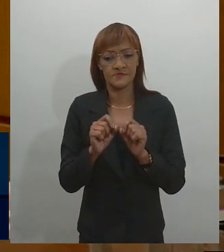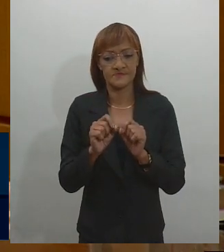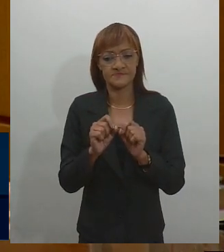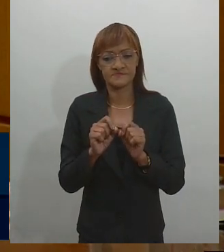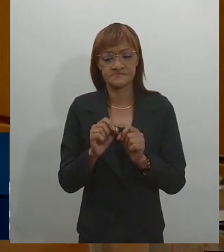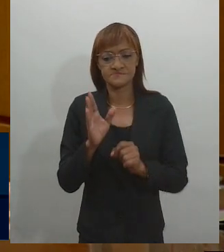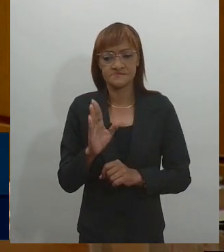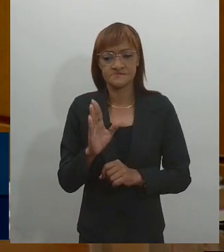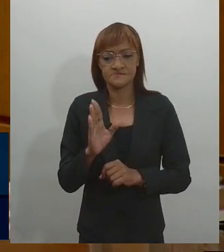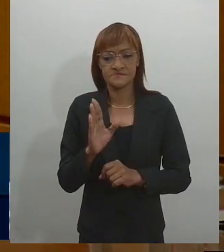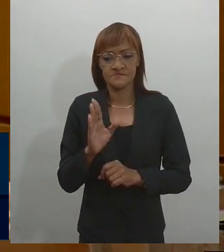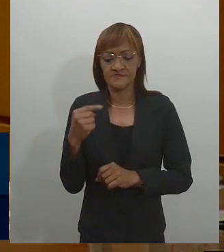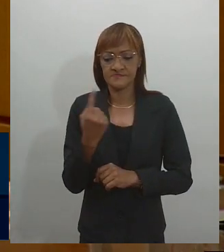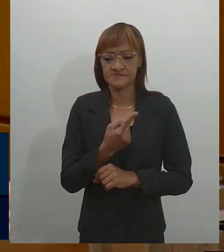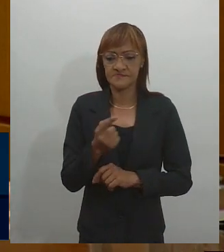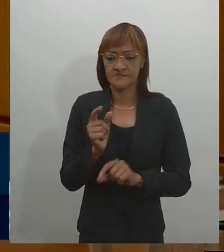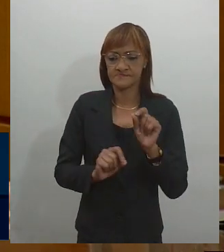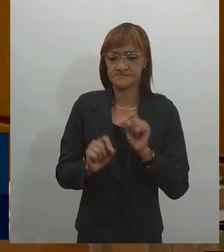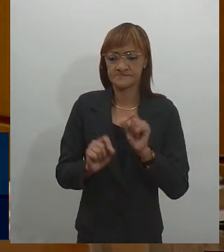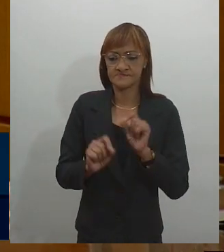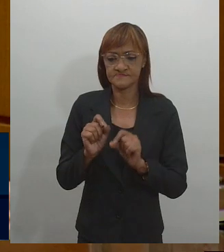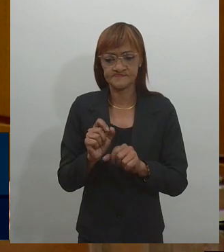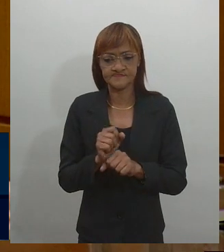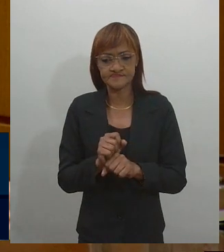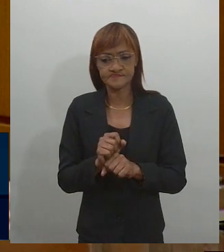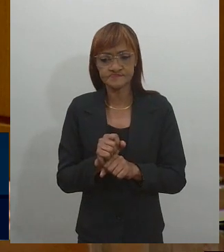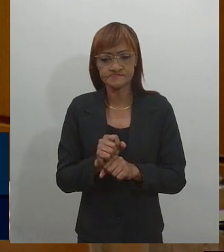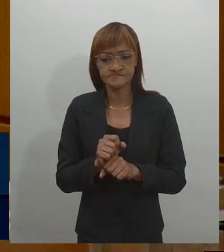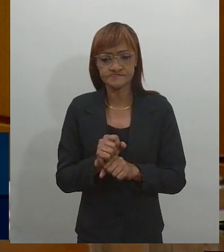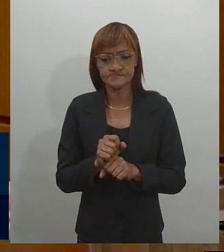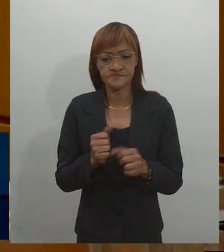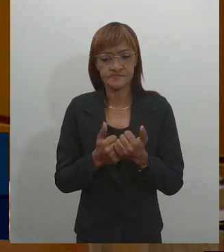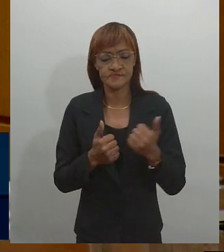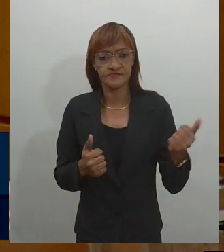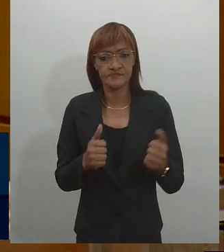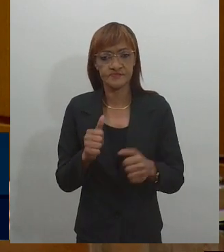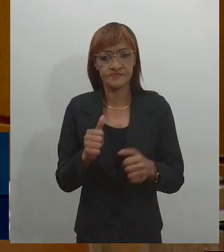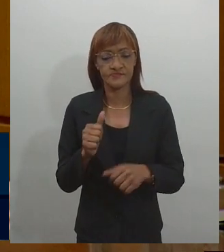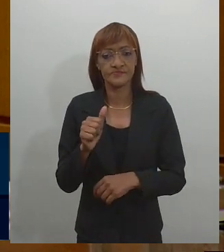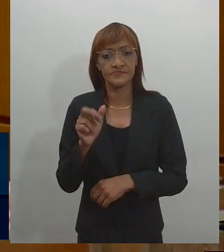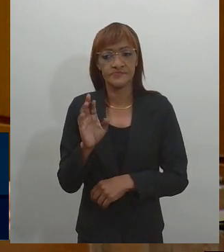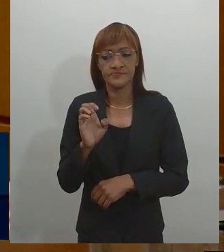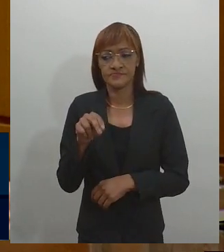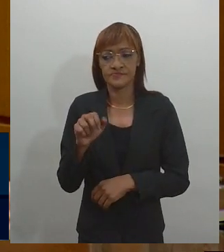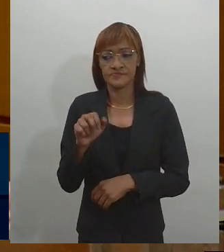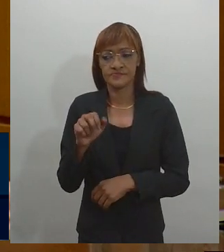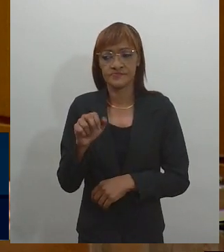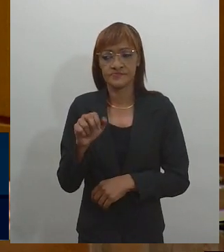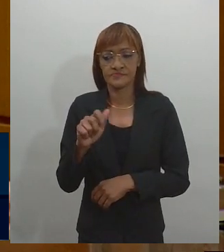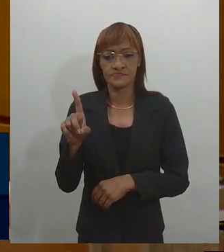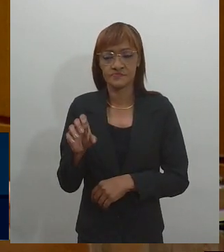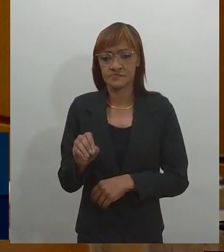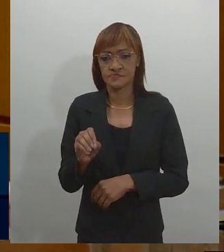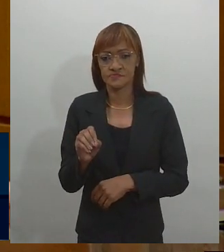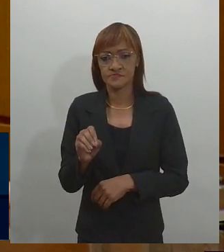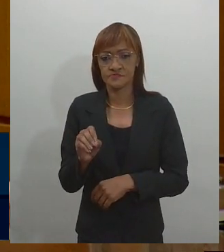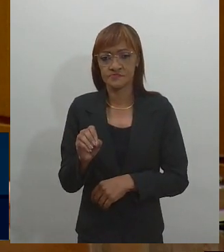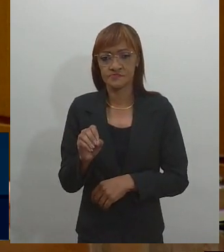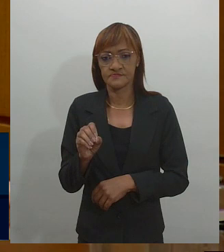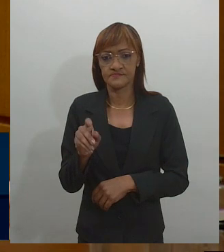e o nosso vice Reinaldo Prata, uma festa maravilhosa nas comemorações de